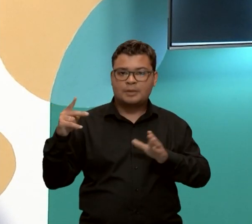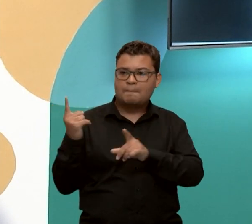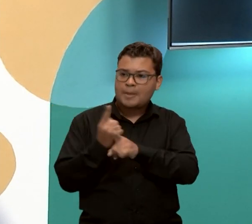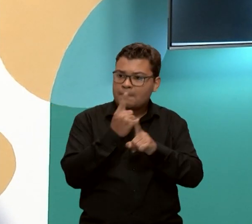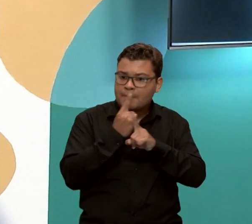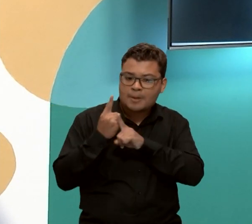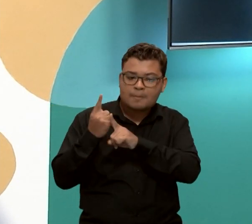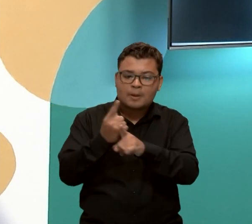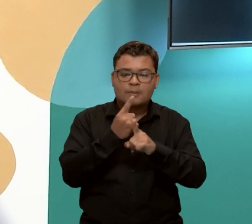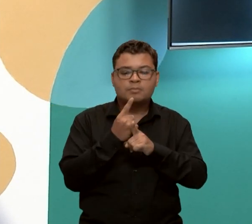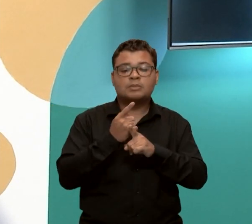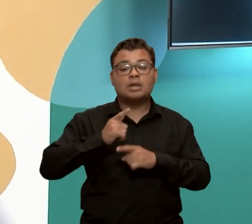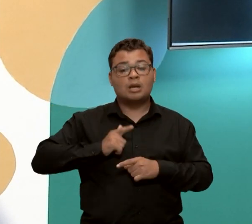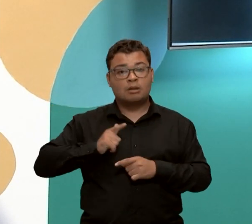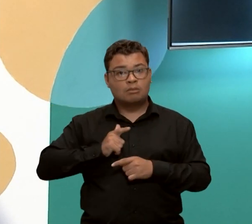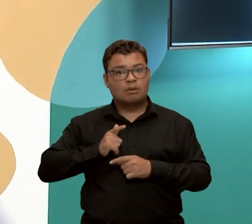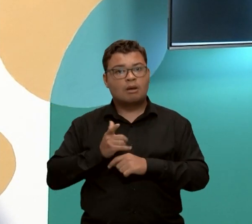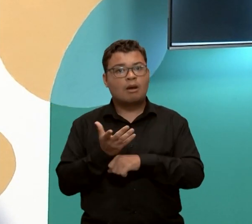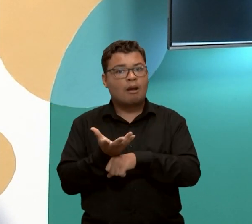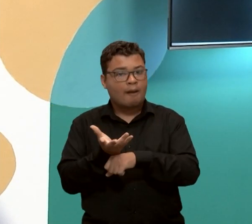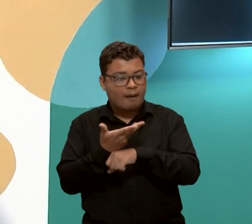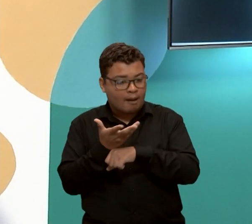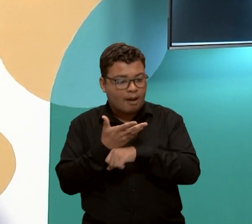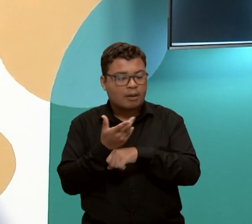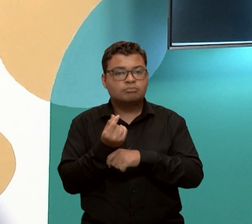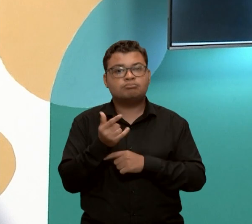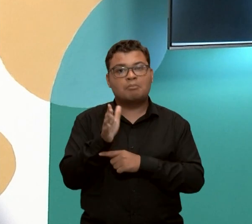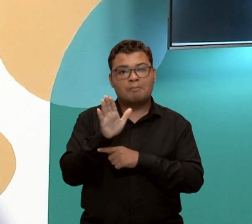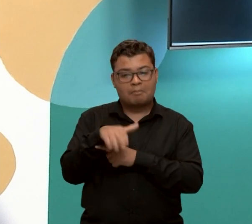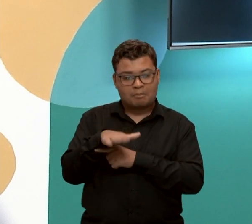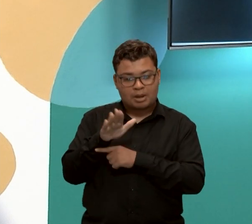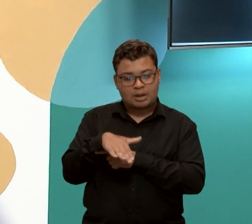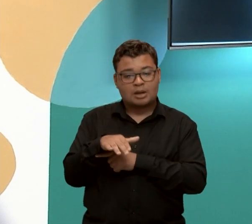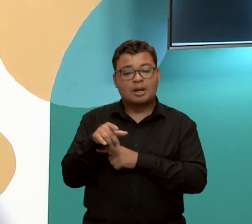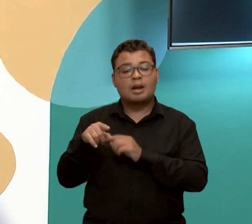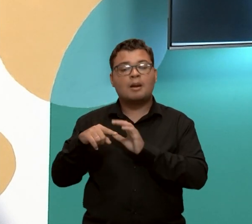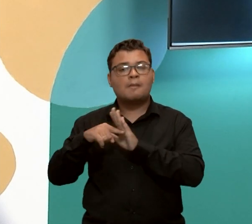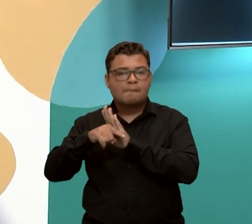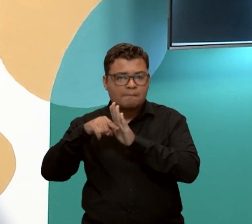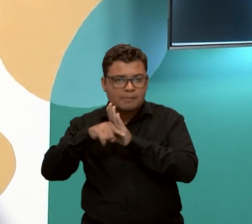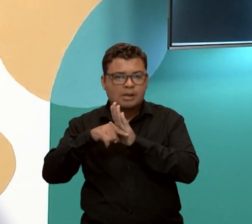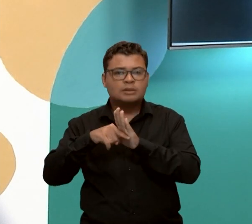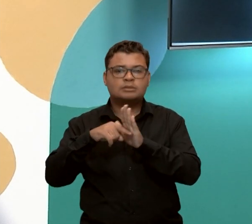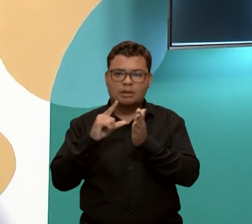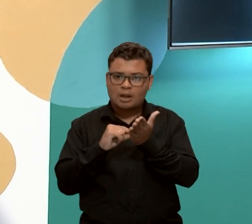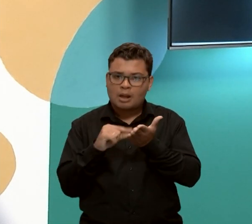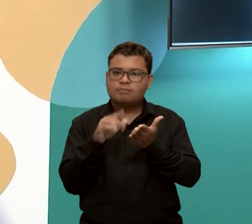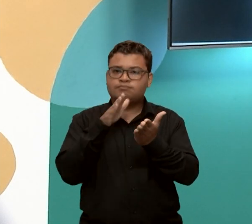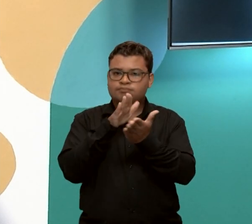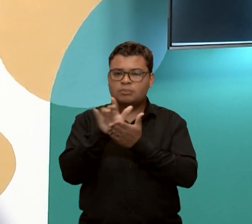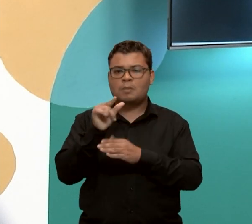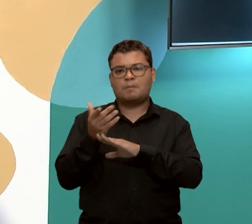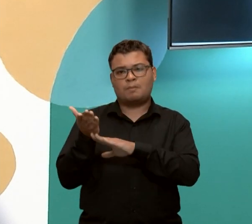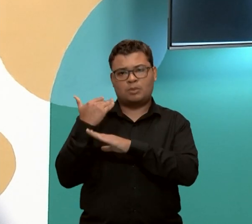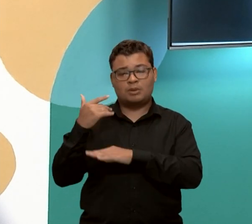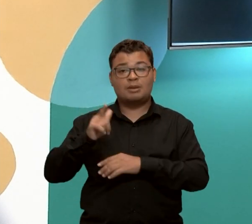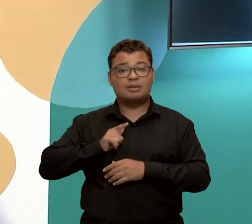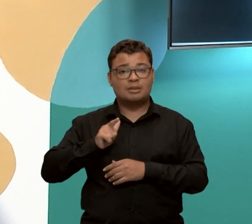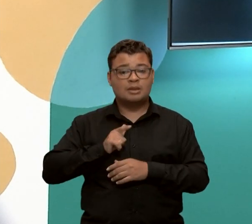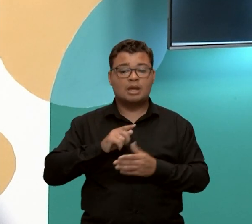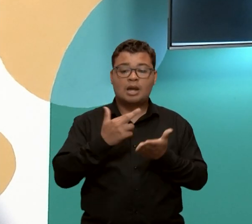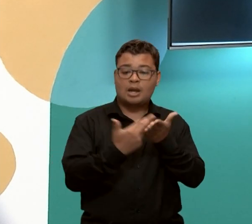Covid-19. Isso com mais agilidade e baixo custo. Essa pesquisa foi publicada recentemente na revista acadêmica